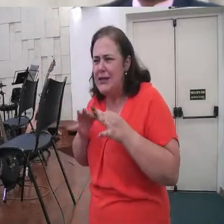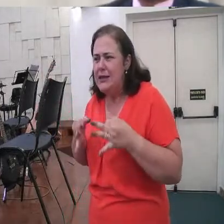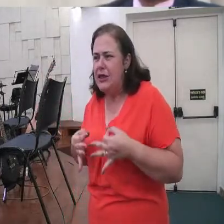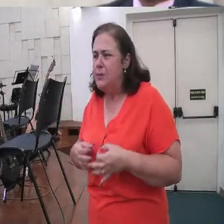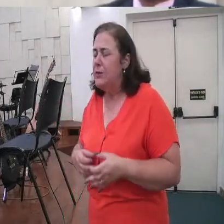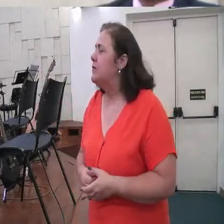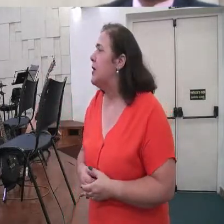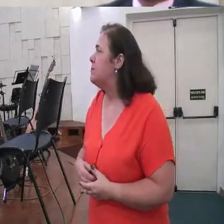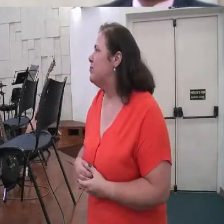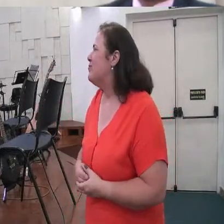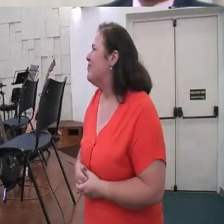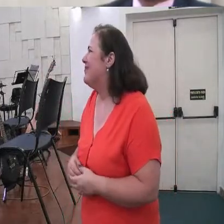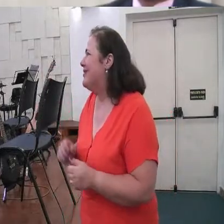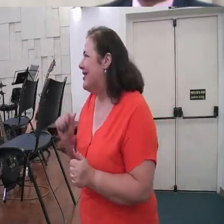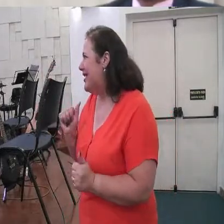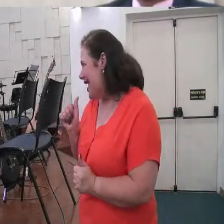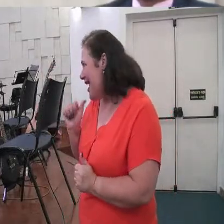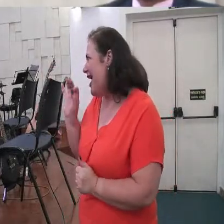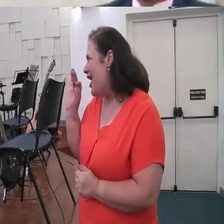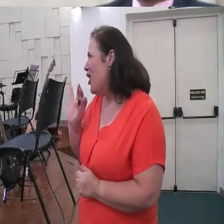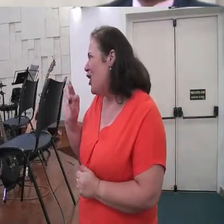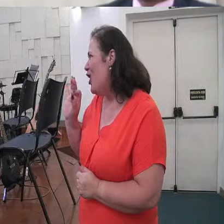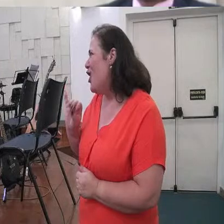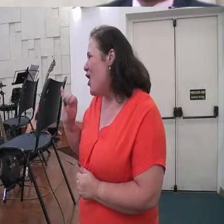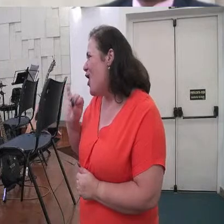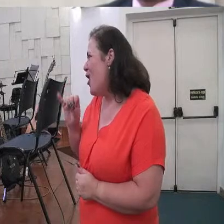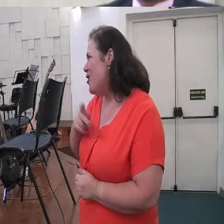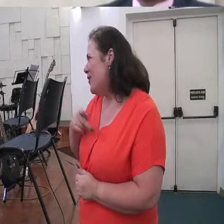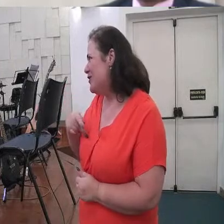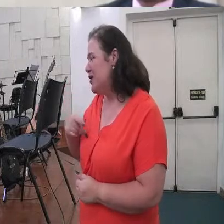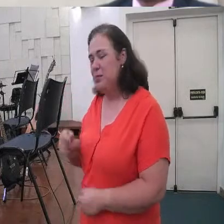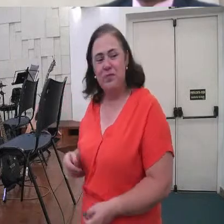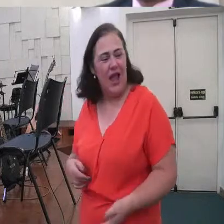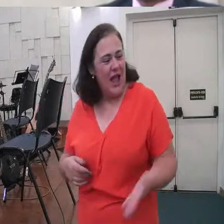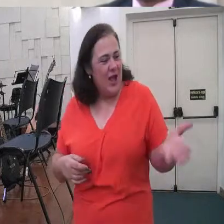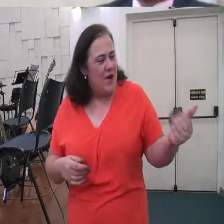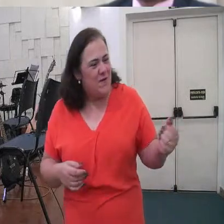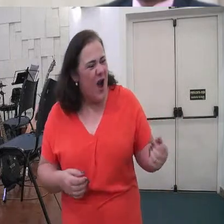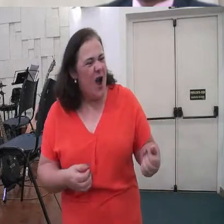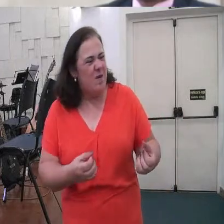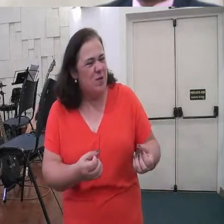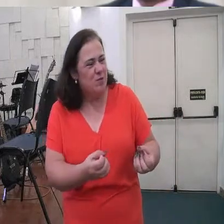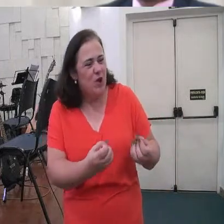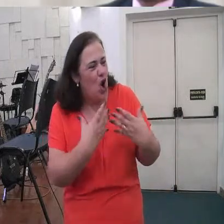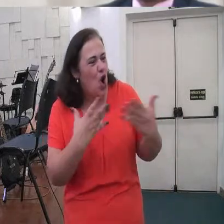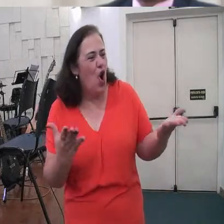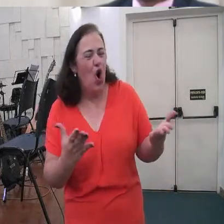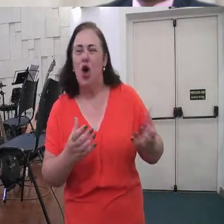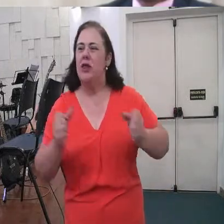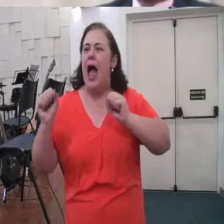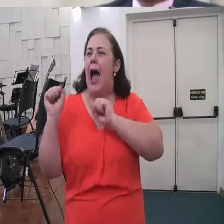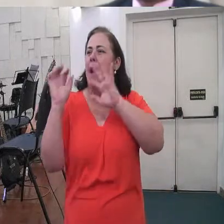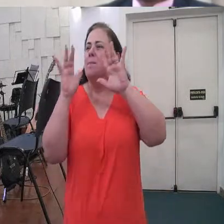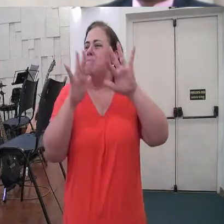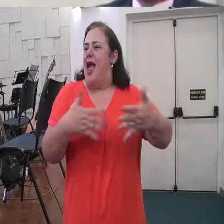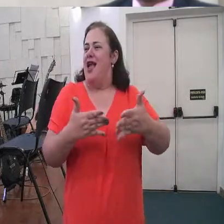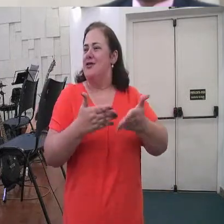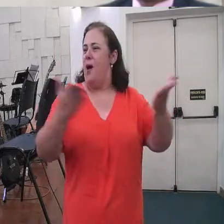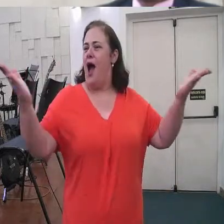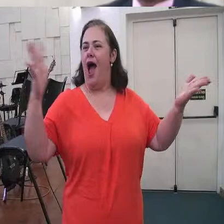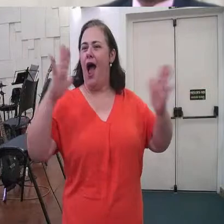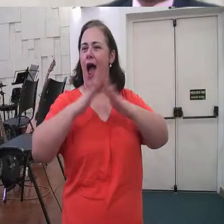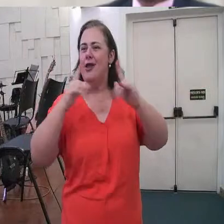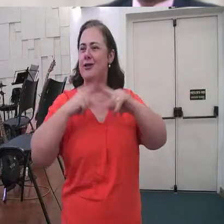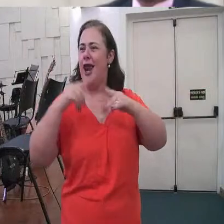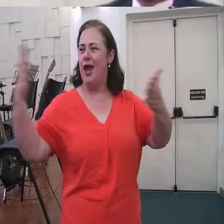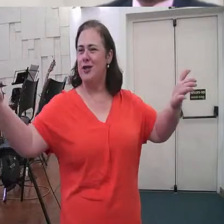diante do pastor, e o pastor disse assim para a senhorinha: irmã, conta a bênção, com muita ênfase, né? Conta a